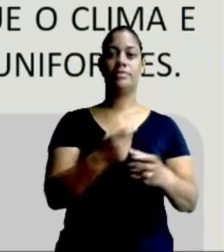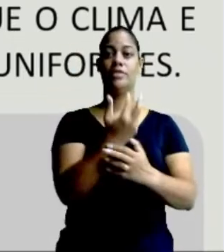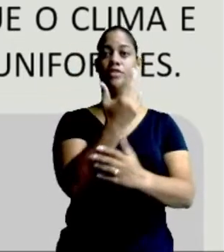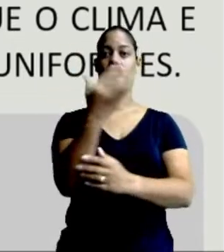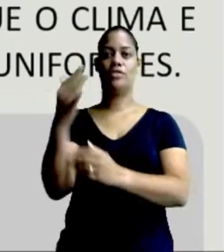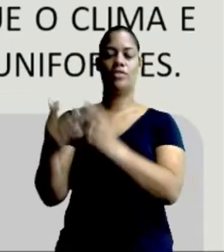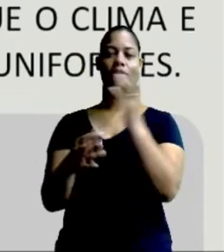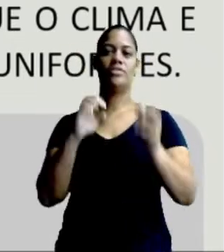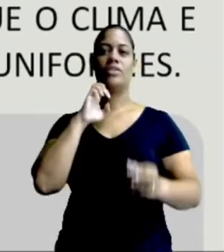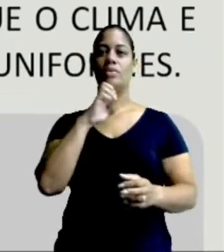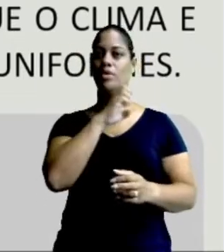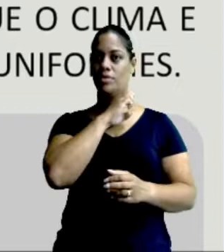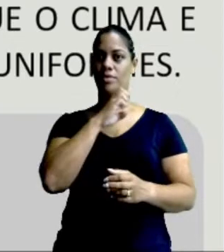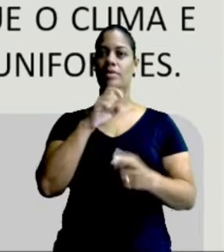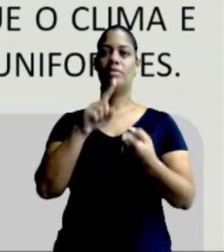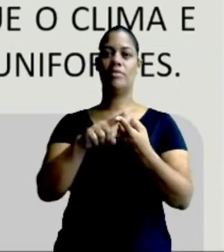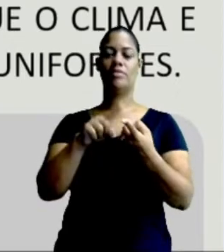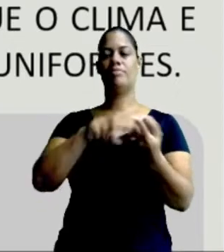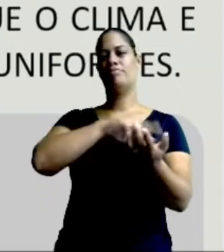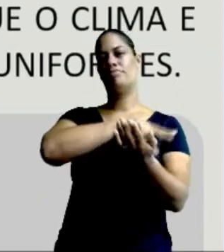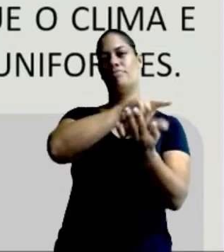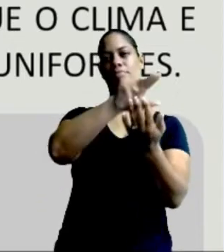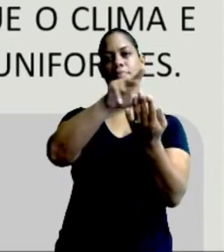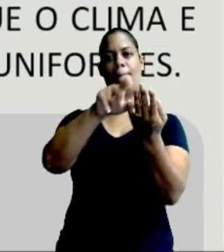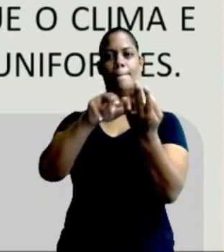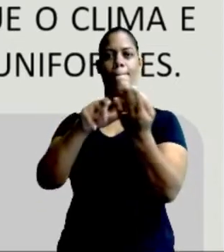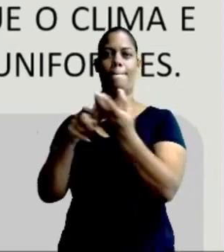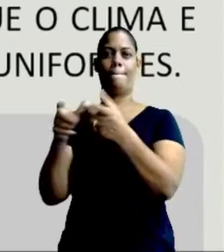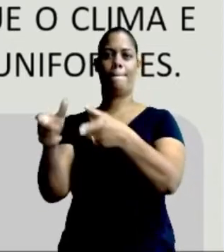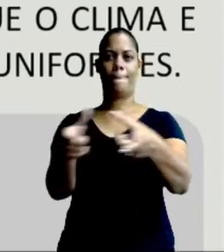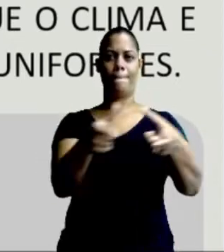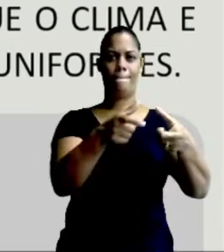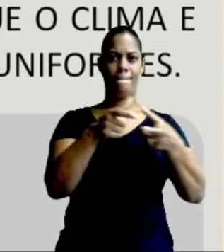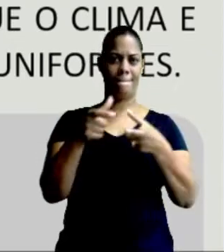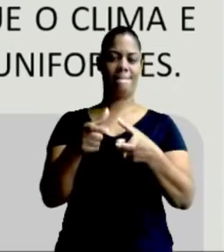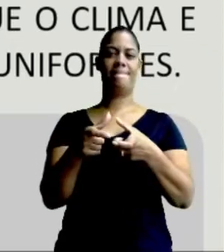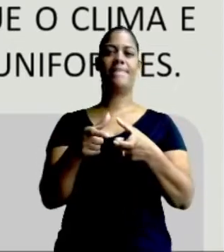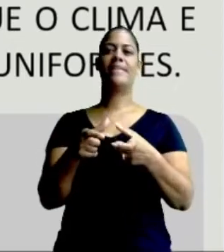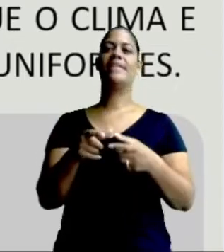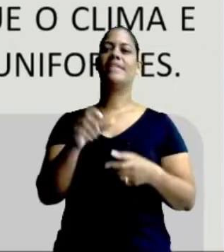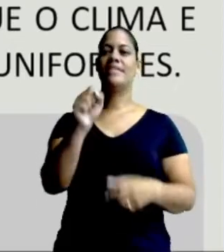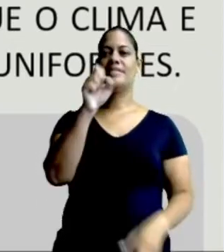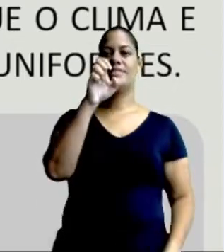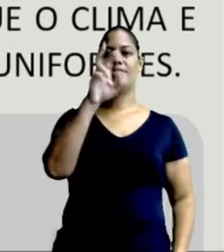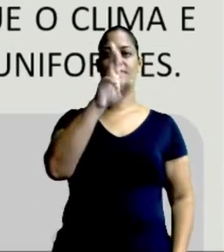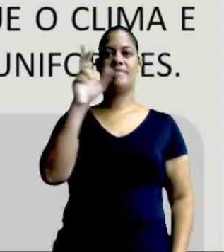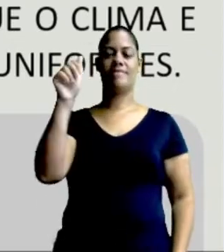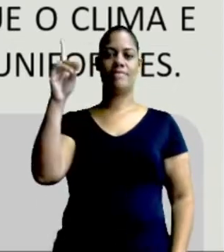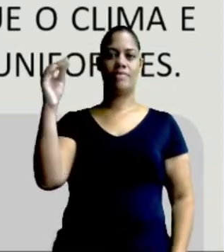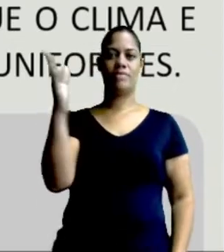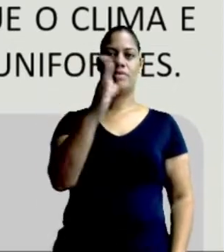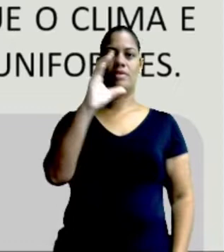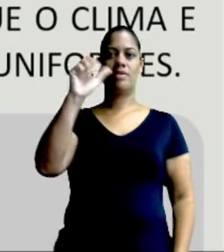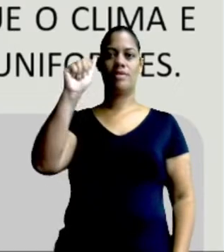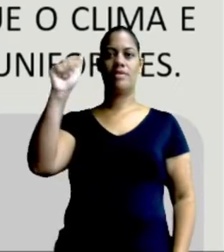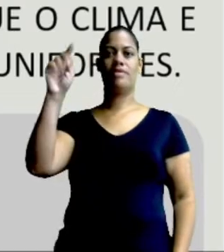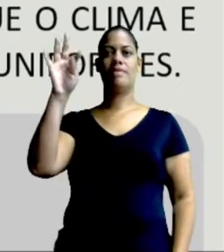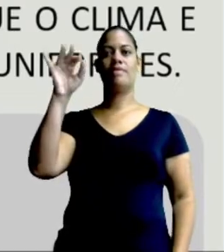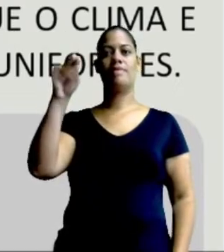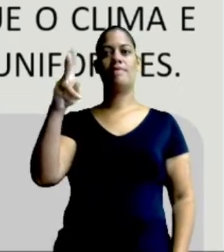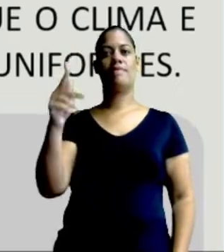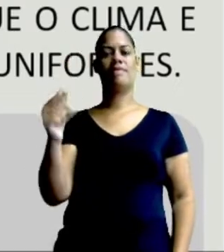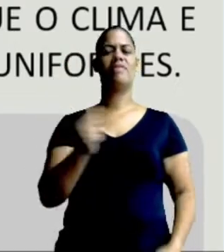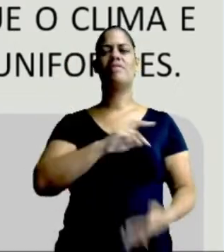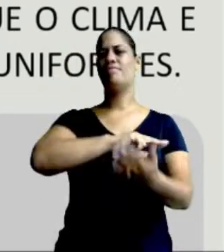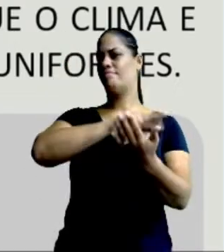florestas equatoriais e diversas formações tropicais, como cerrado, caatinga e outras